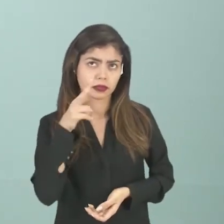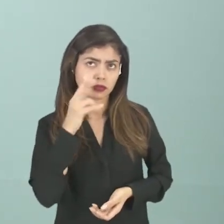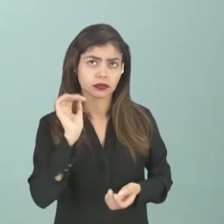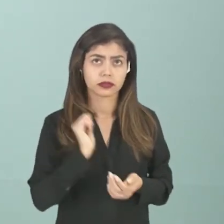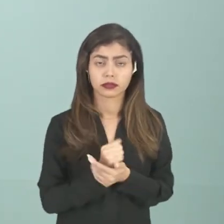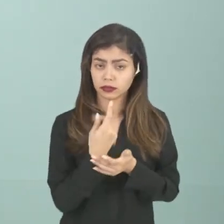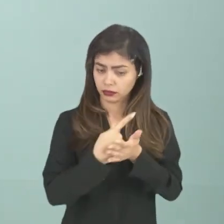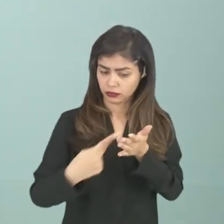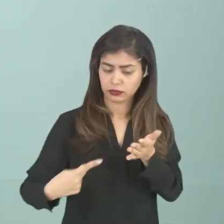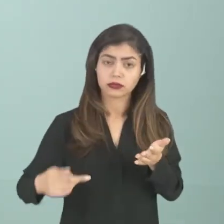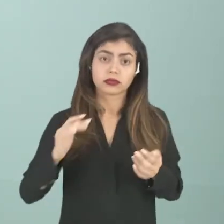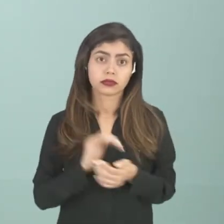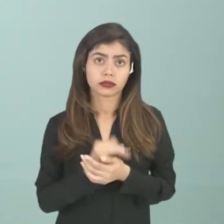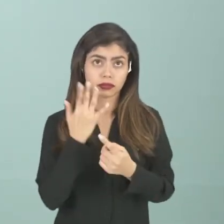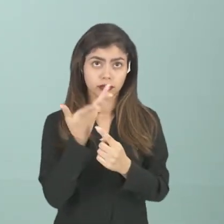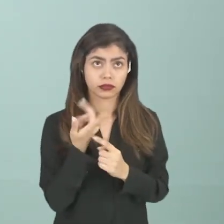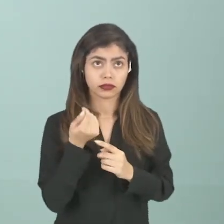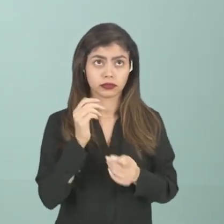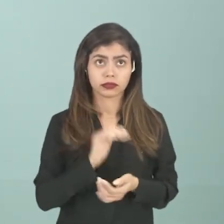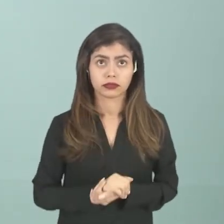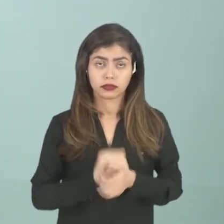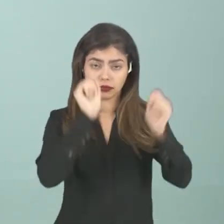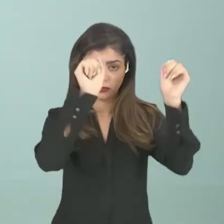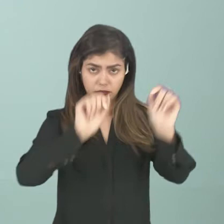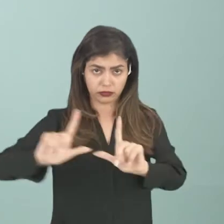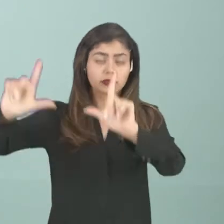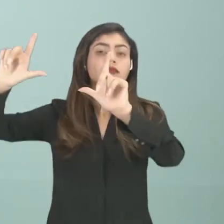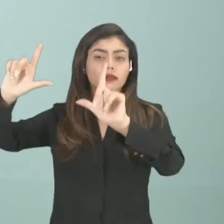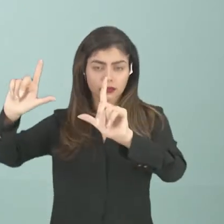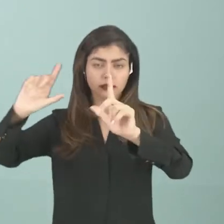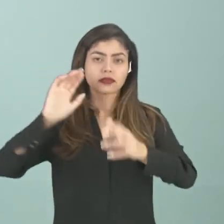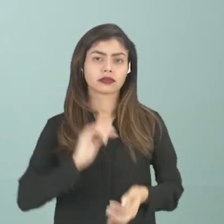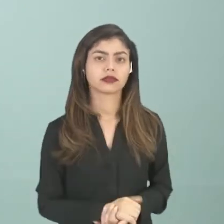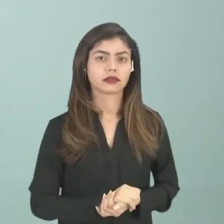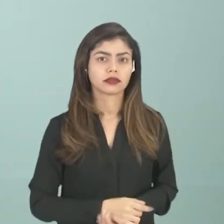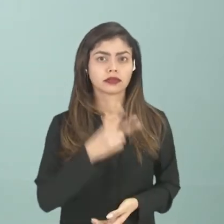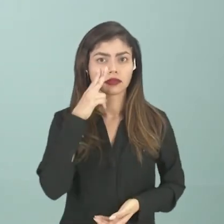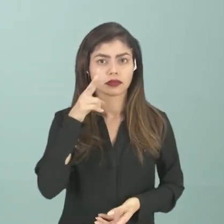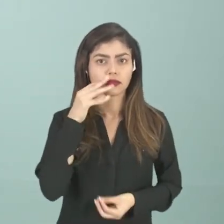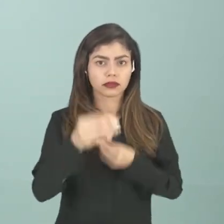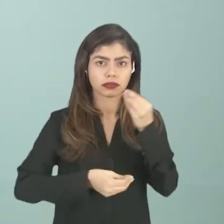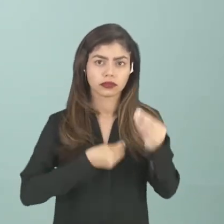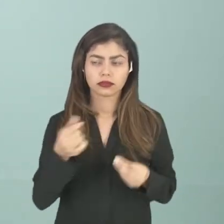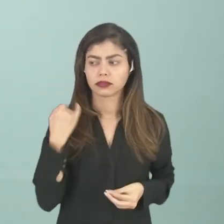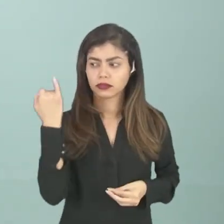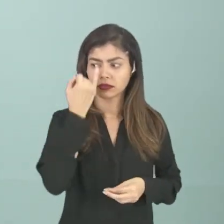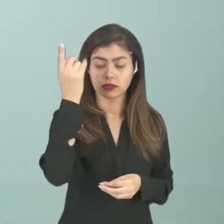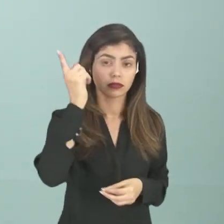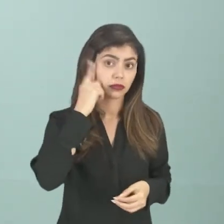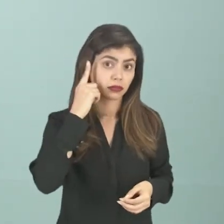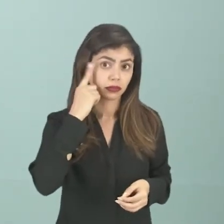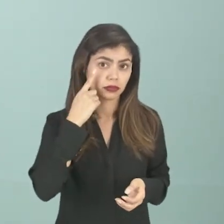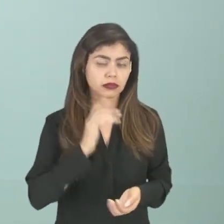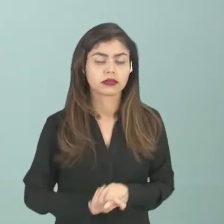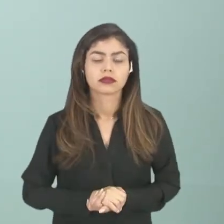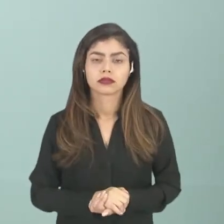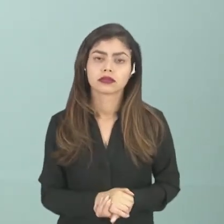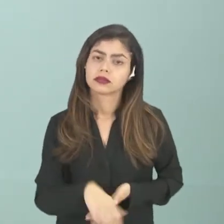poética desse artista. Acompanha comigo aí na tela para você ver como é interessante o que